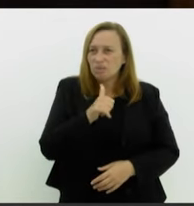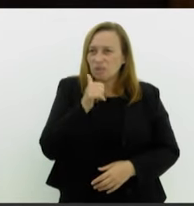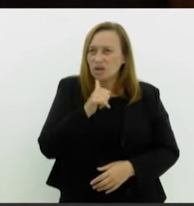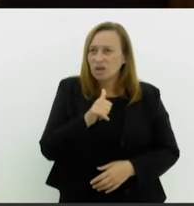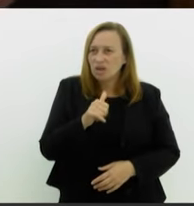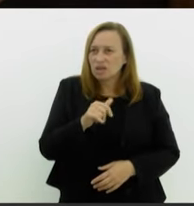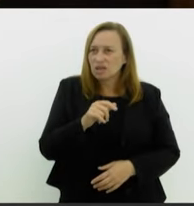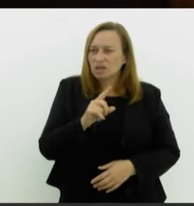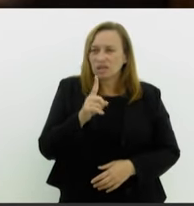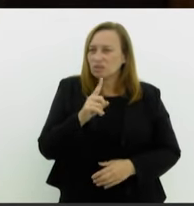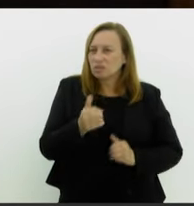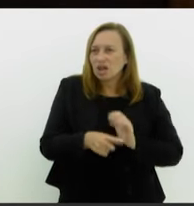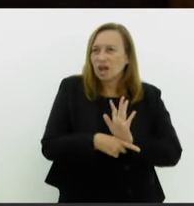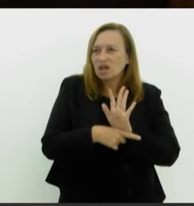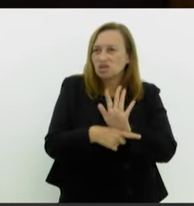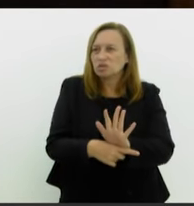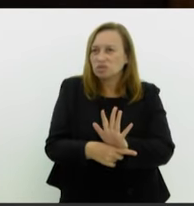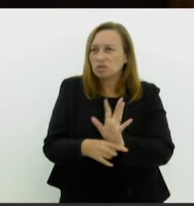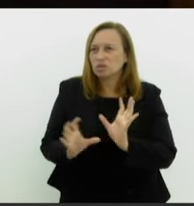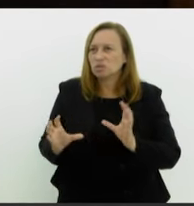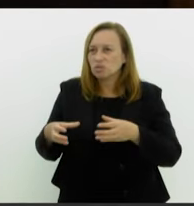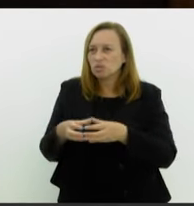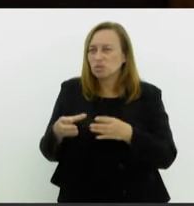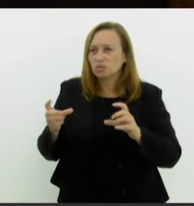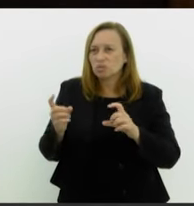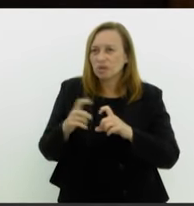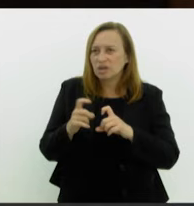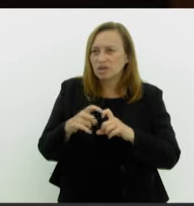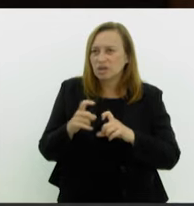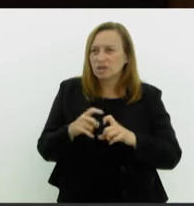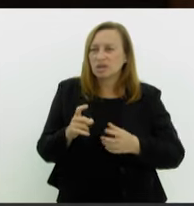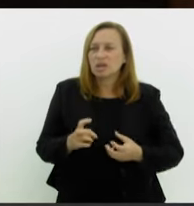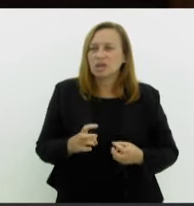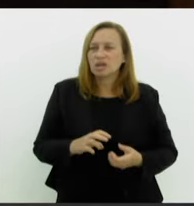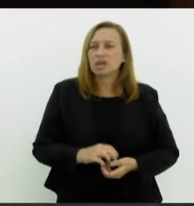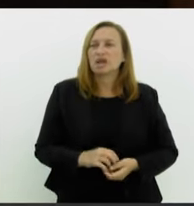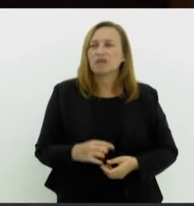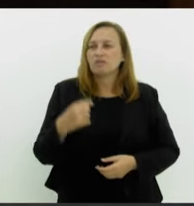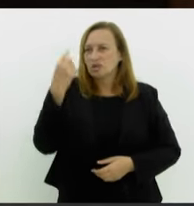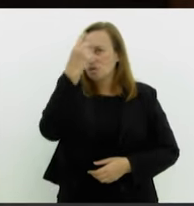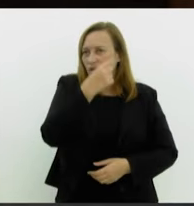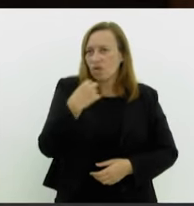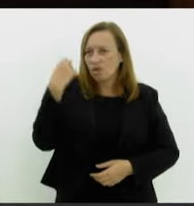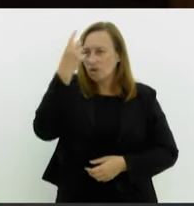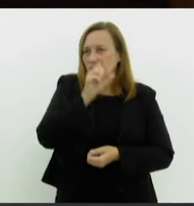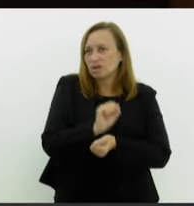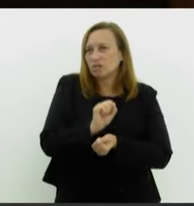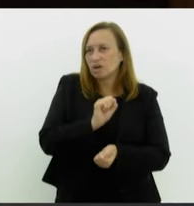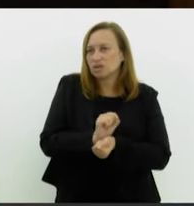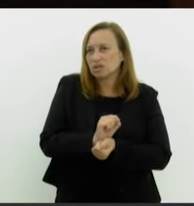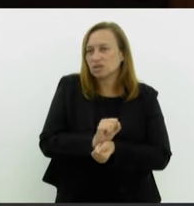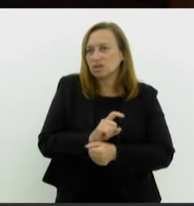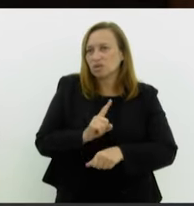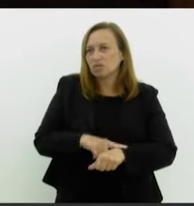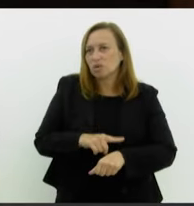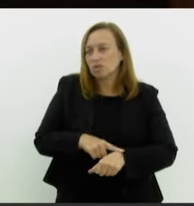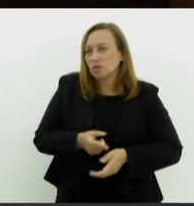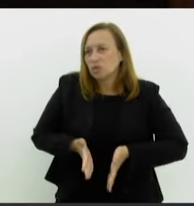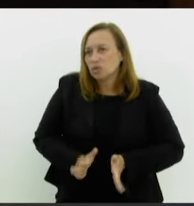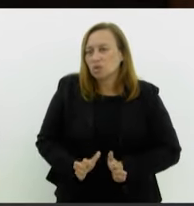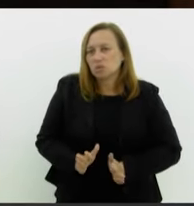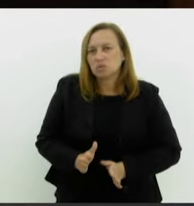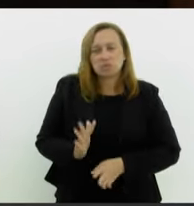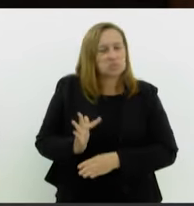sendo colaborativa com a equipe médica ela fica horas a aguardando esse parto já não